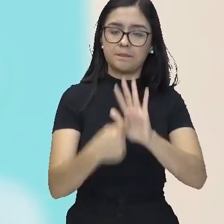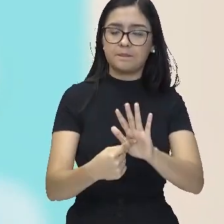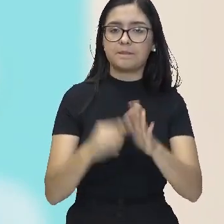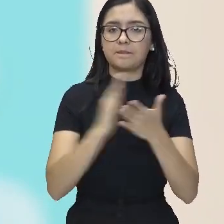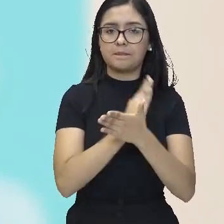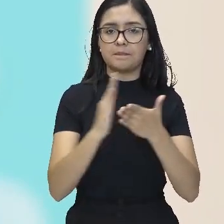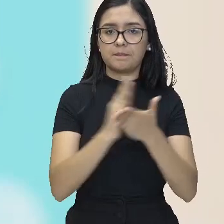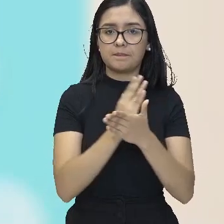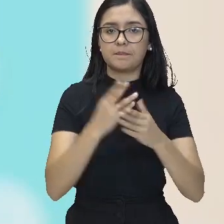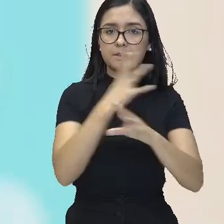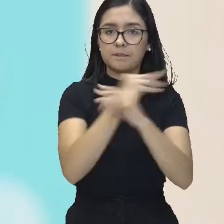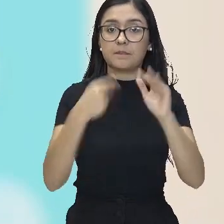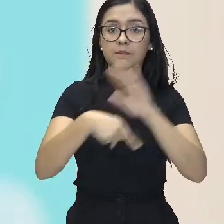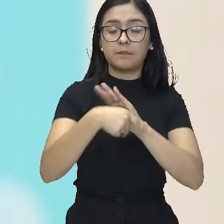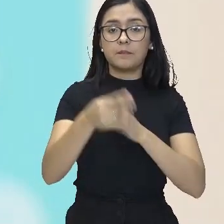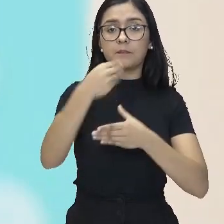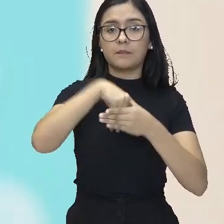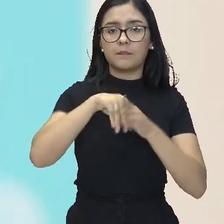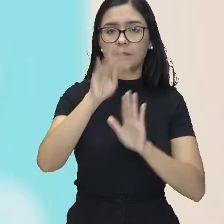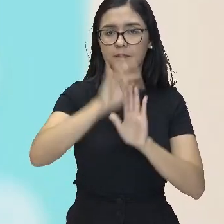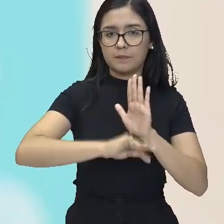algumas conjunções